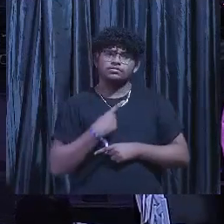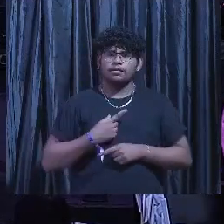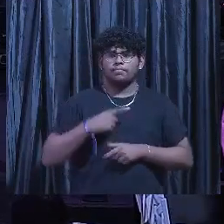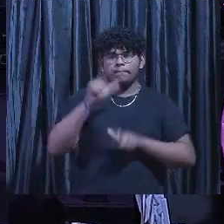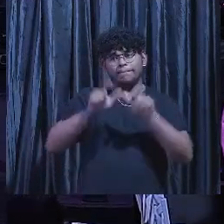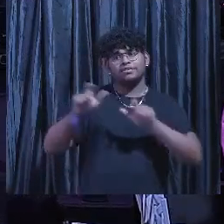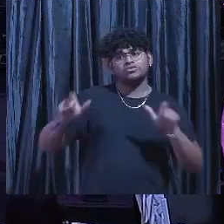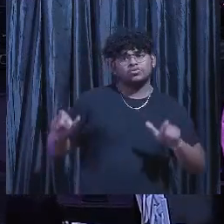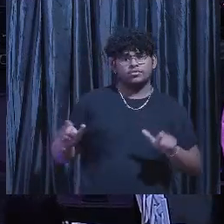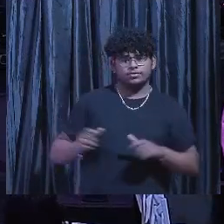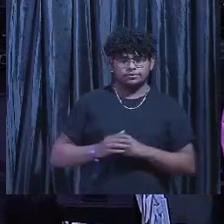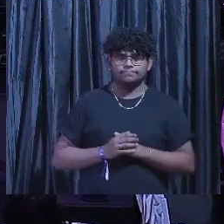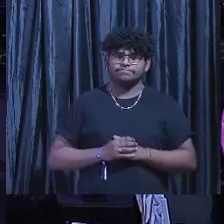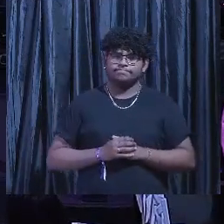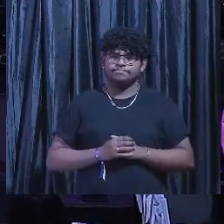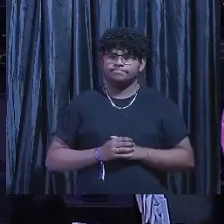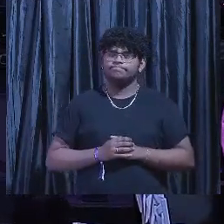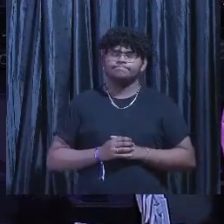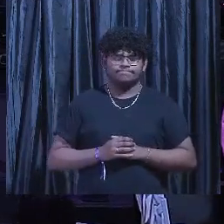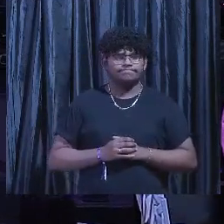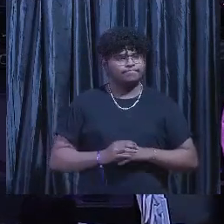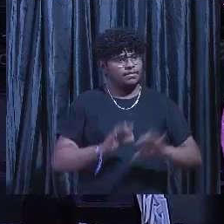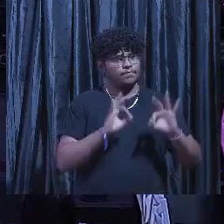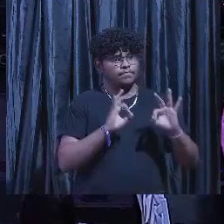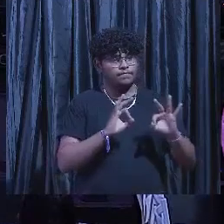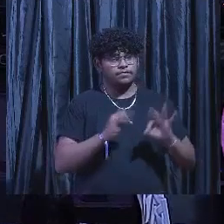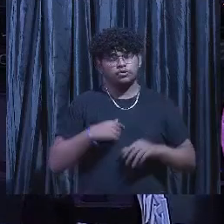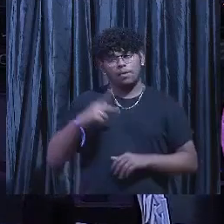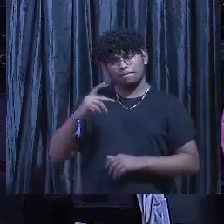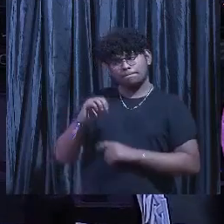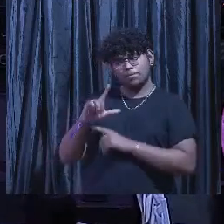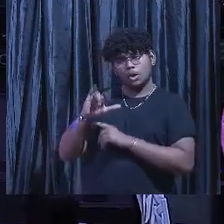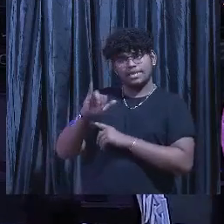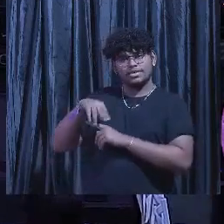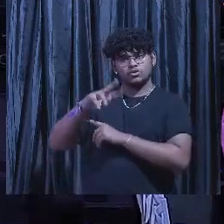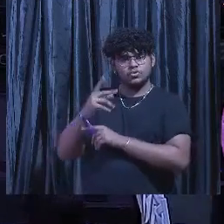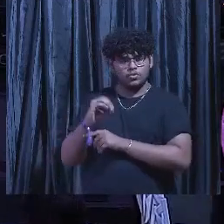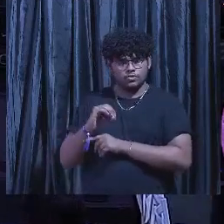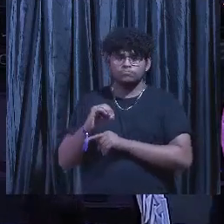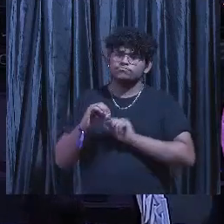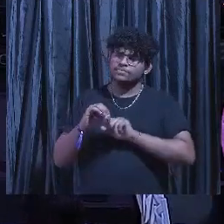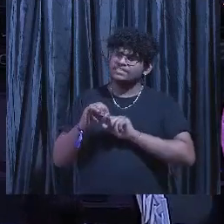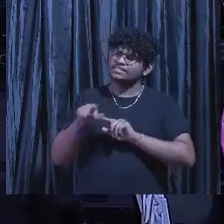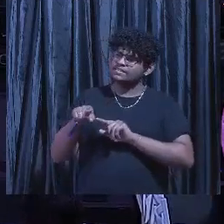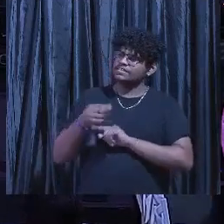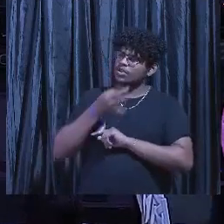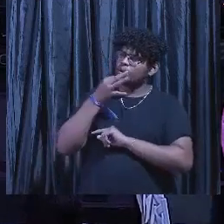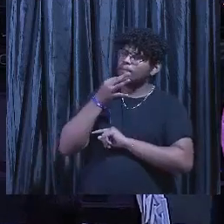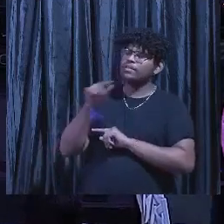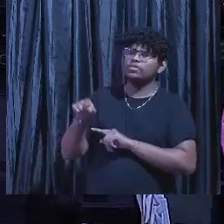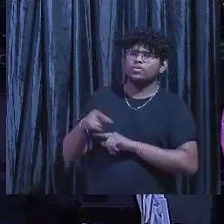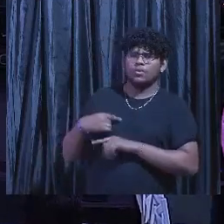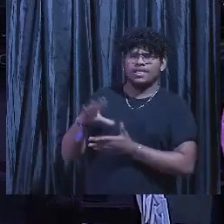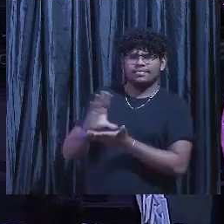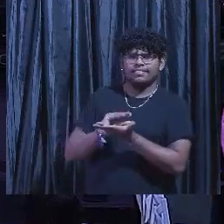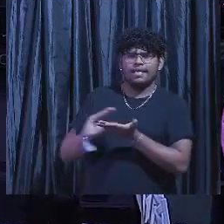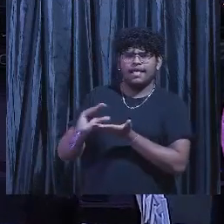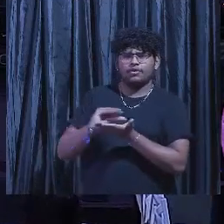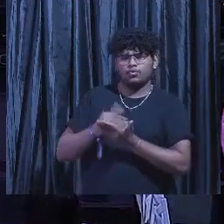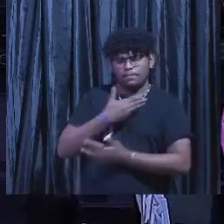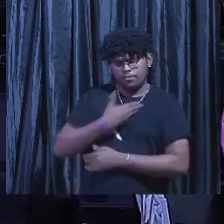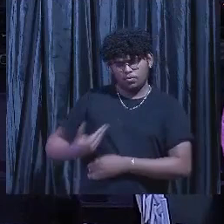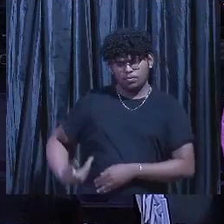Perfeito. E Paulinho, você comentou ali, né, que muitos desses dados, principalmente até dados públicos, dados governamentais,